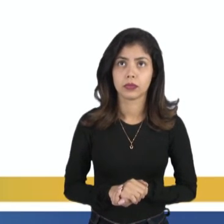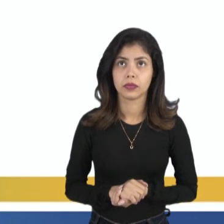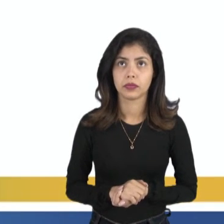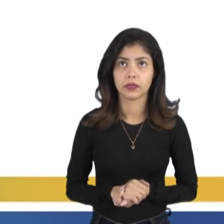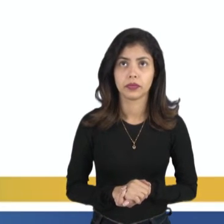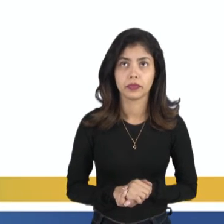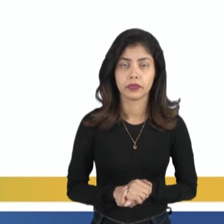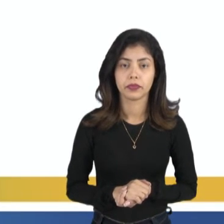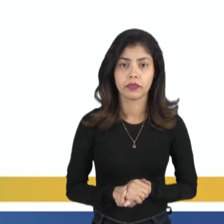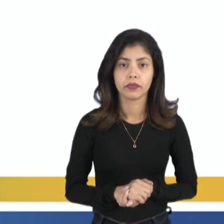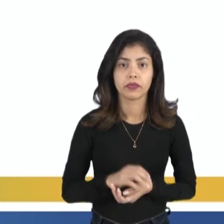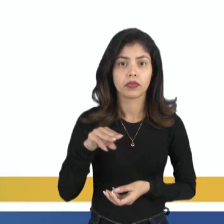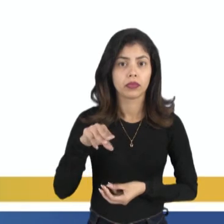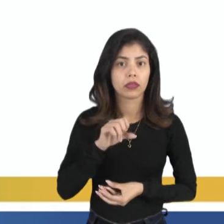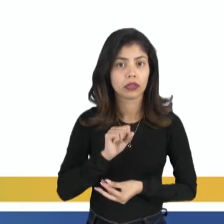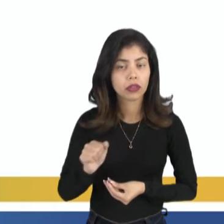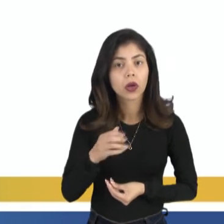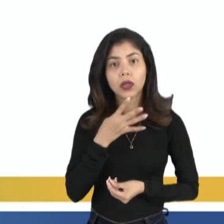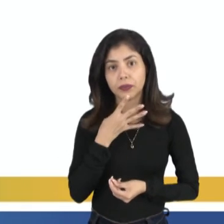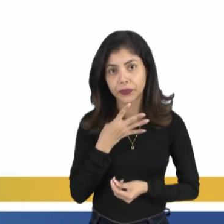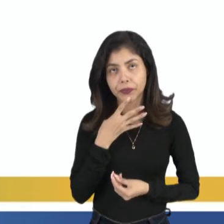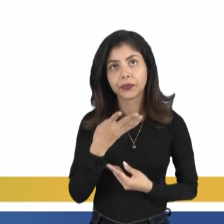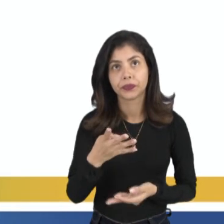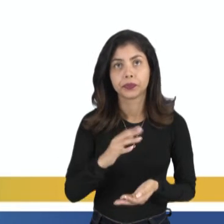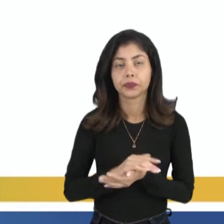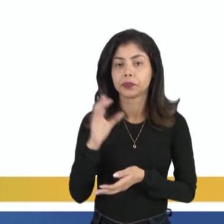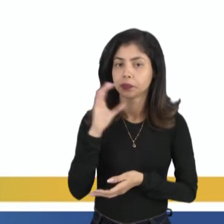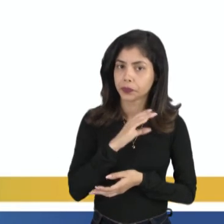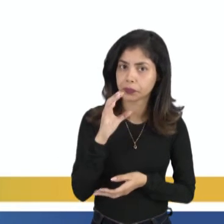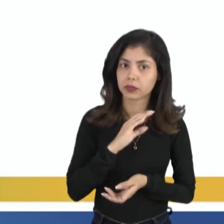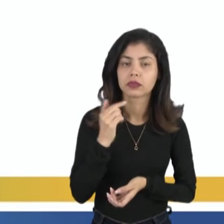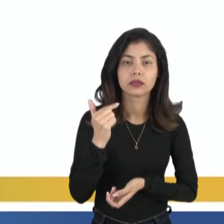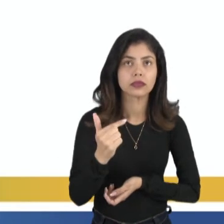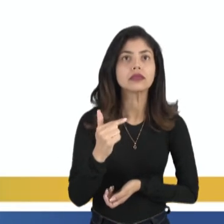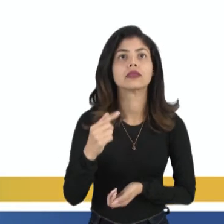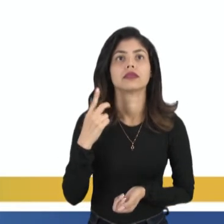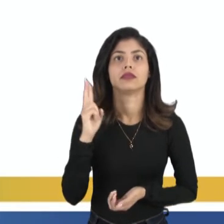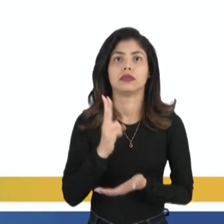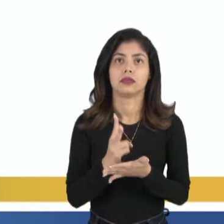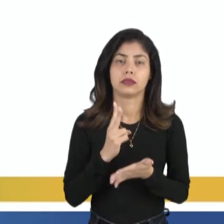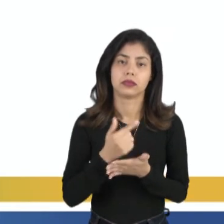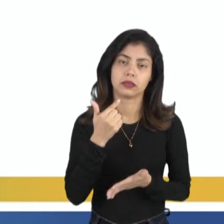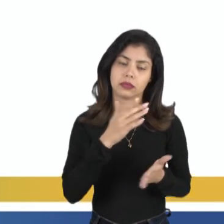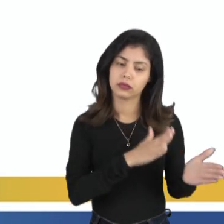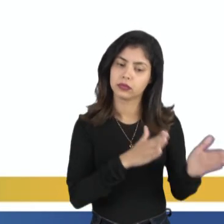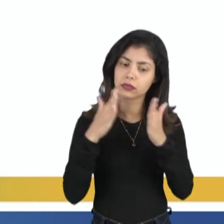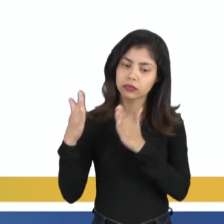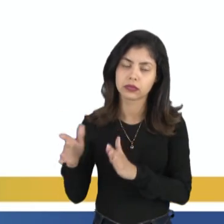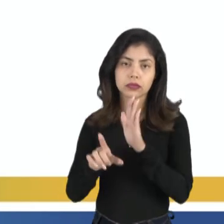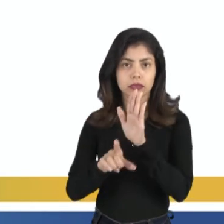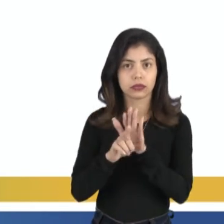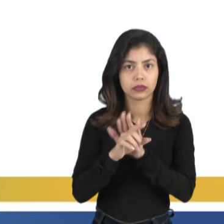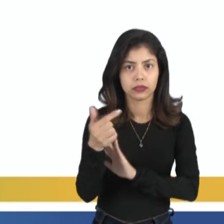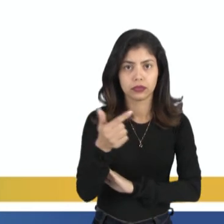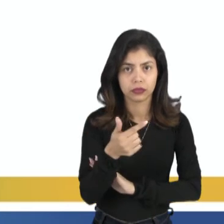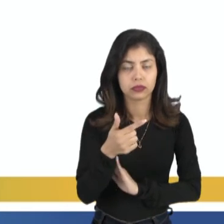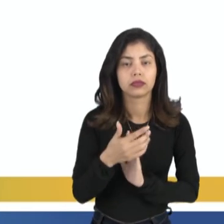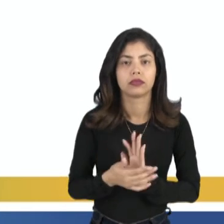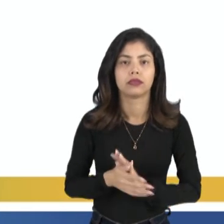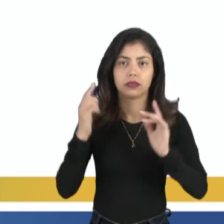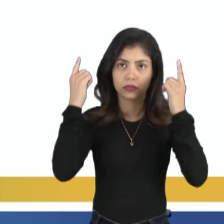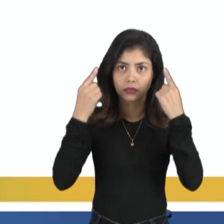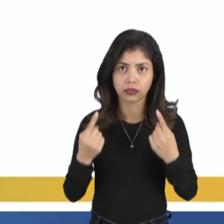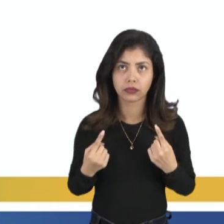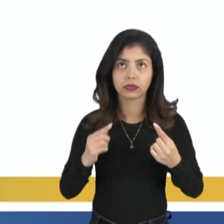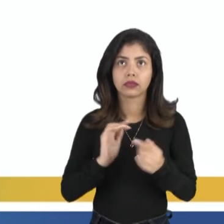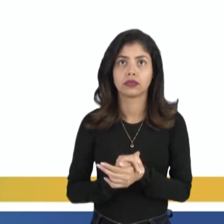aqui. Só que a massa do bloco A é conhecida e a aceleração é 2, que é o mesmo 2 daqui, ó. Então, a partir da segunda lei de Newton, do lado de cá,